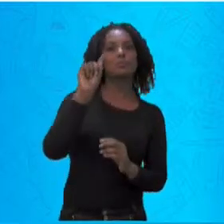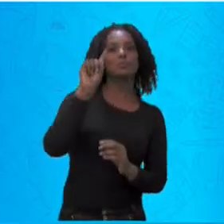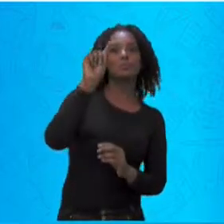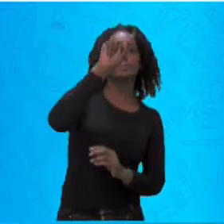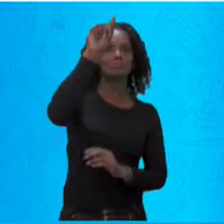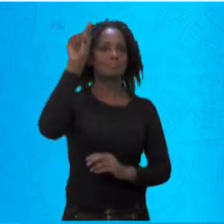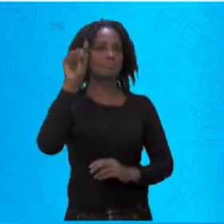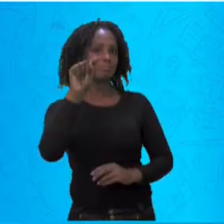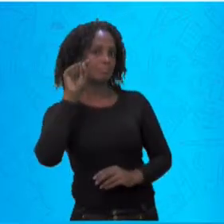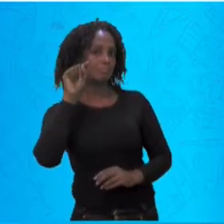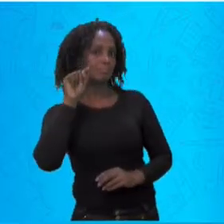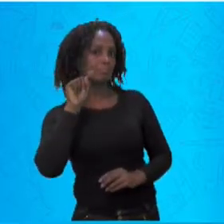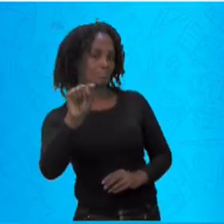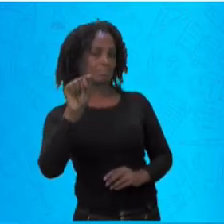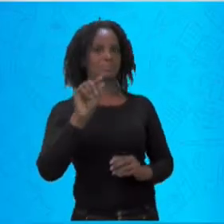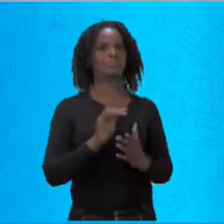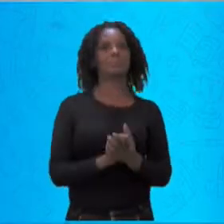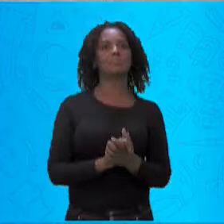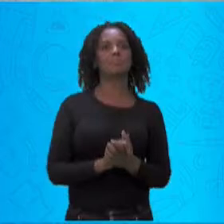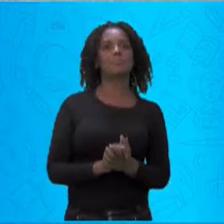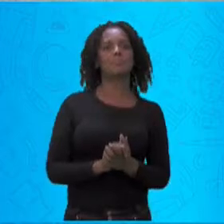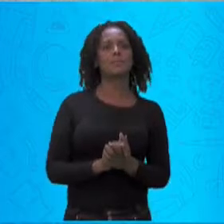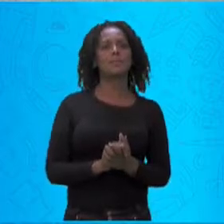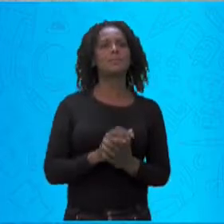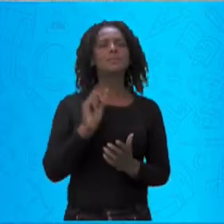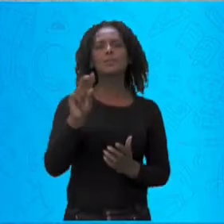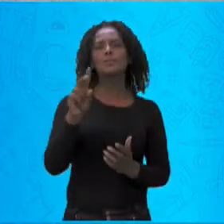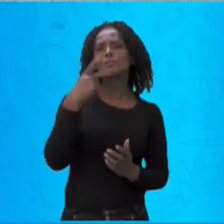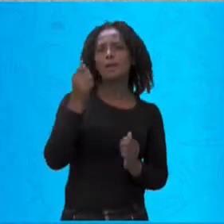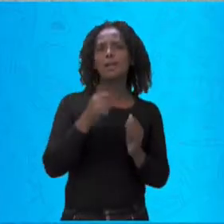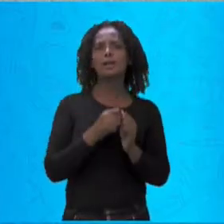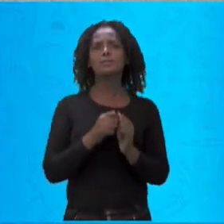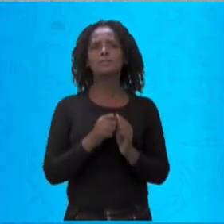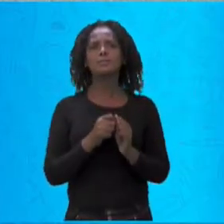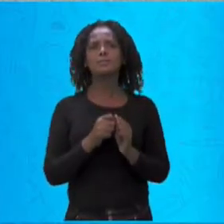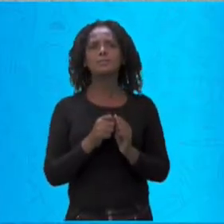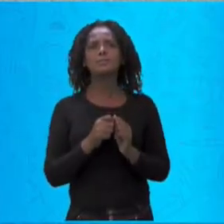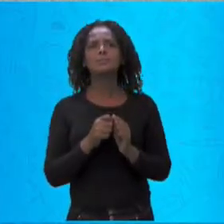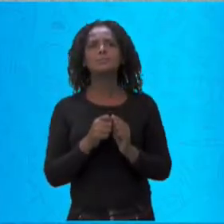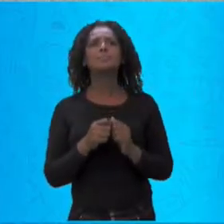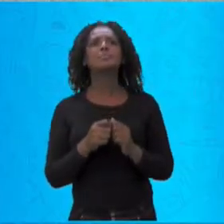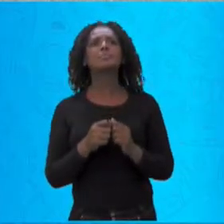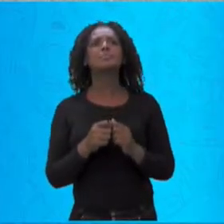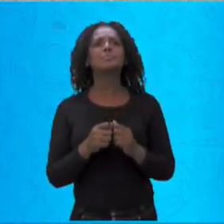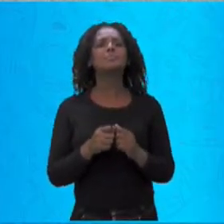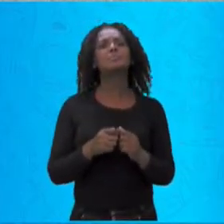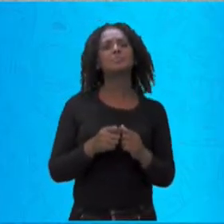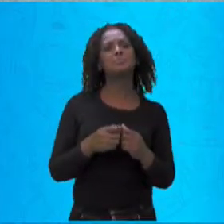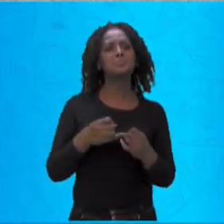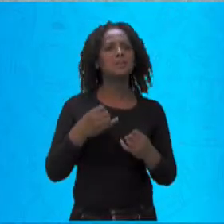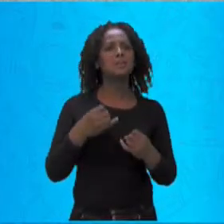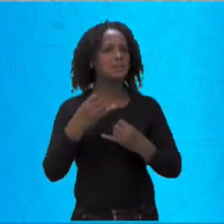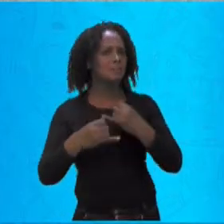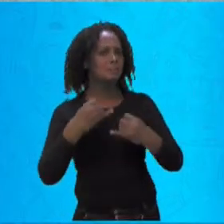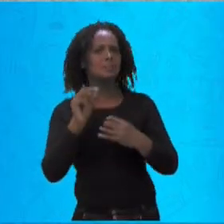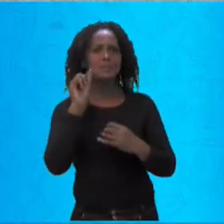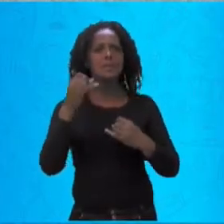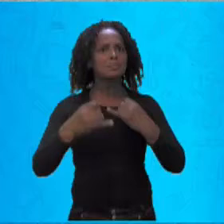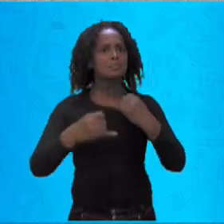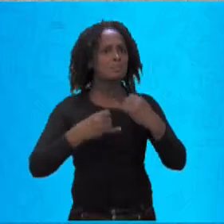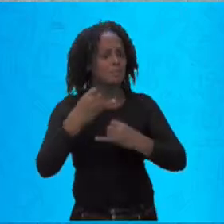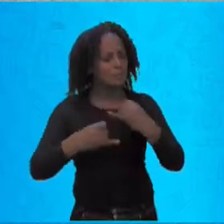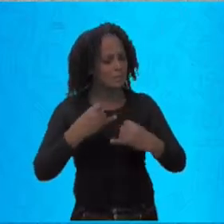de interrogação. E se eu te falar assim: quer brincar comigo? Também é